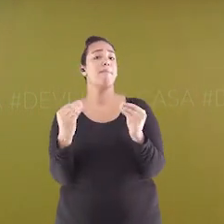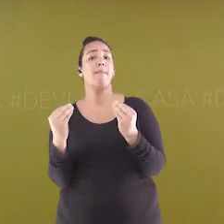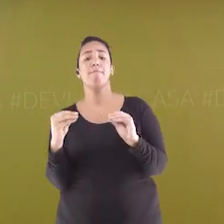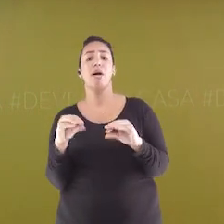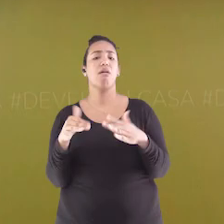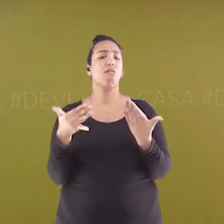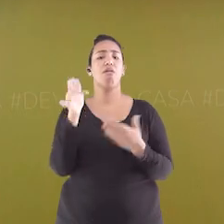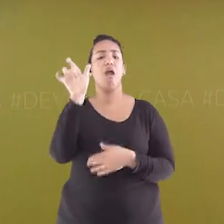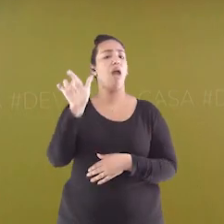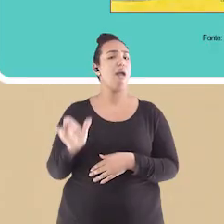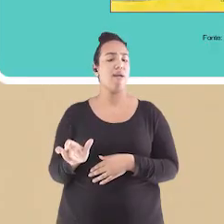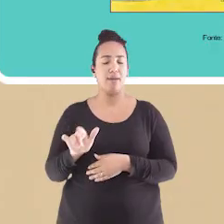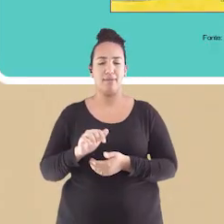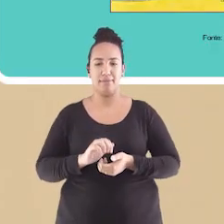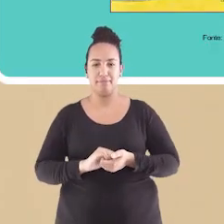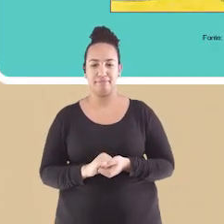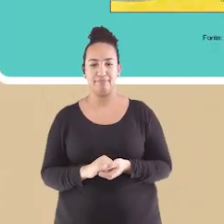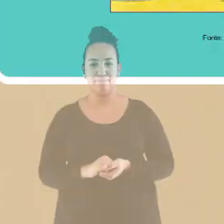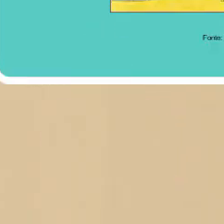tempo para vocês pensarem.